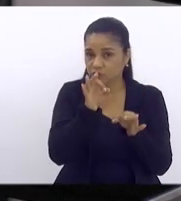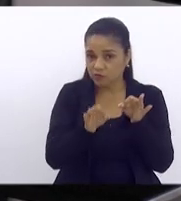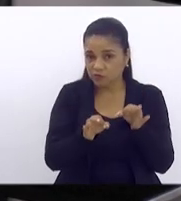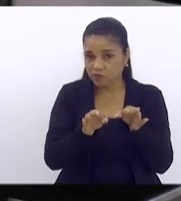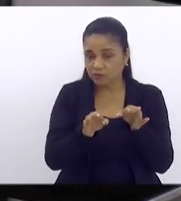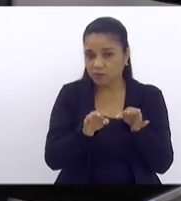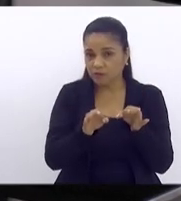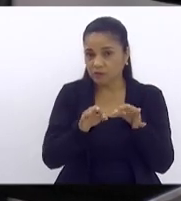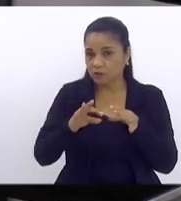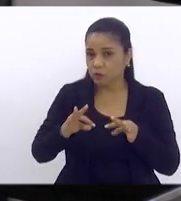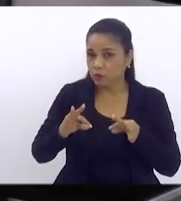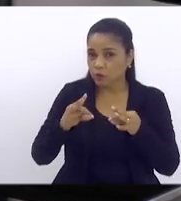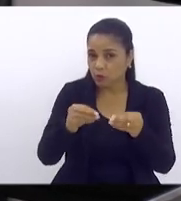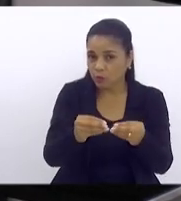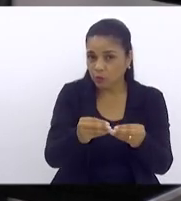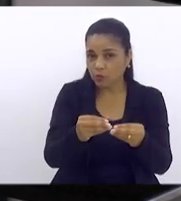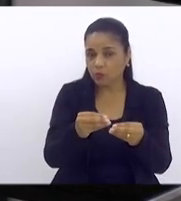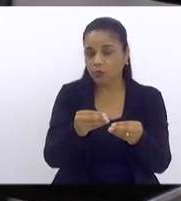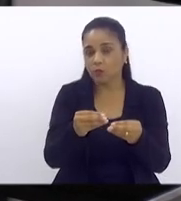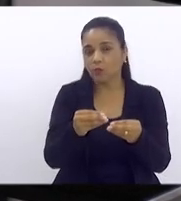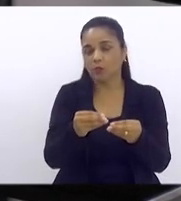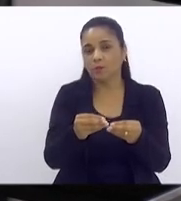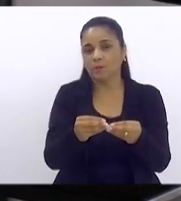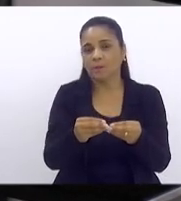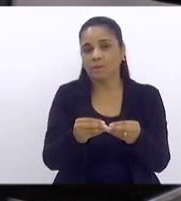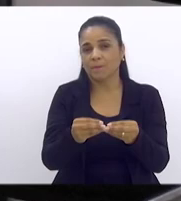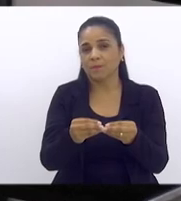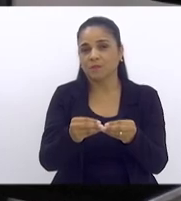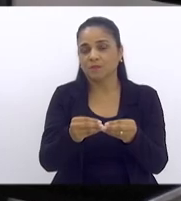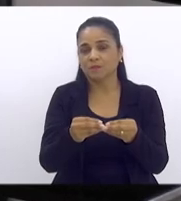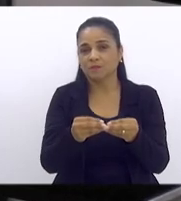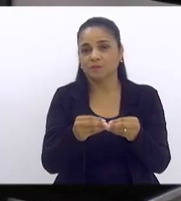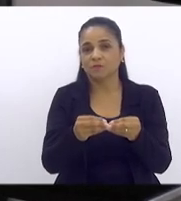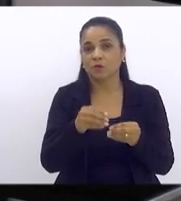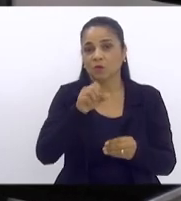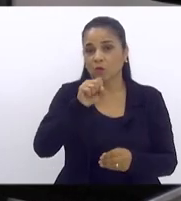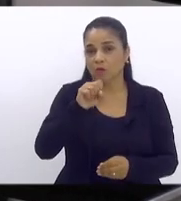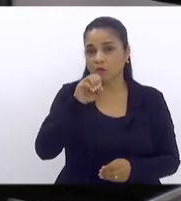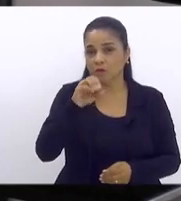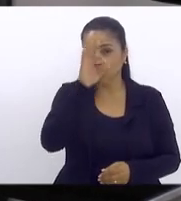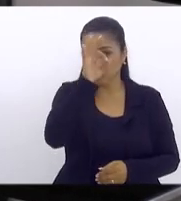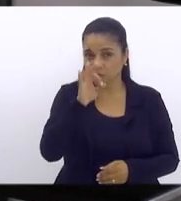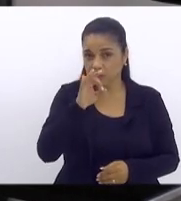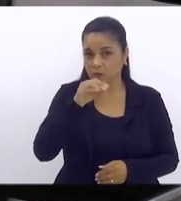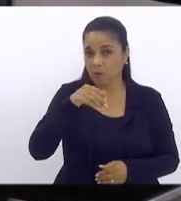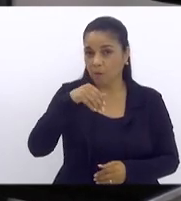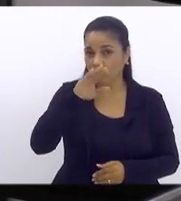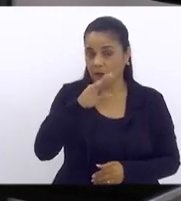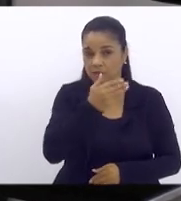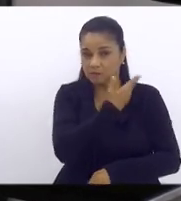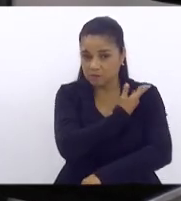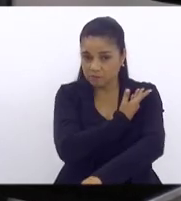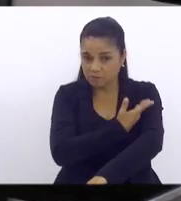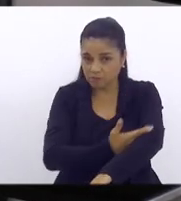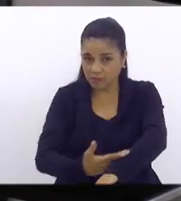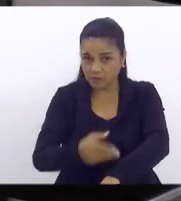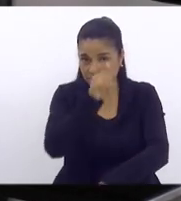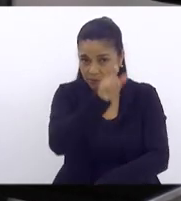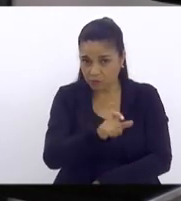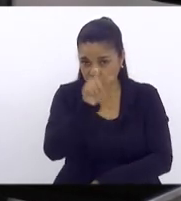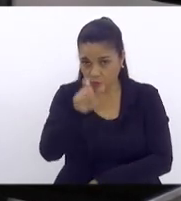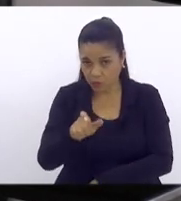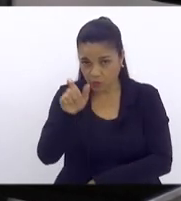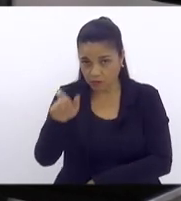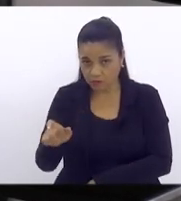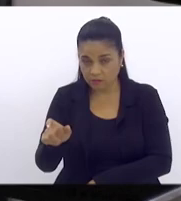um sistema de justiça, todo um aparato, onde mais de 80% das pessoas são brancas, e,